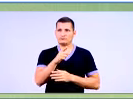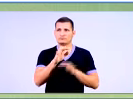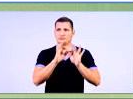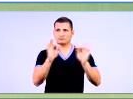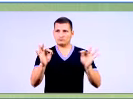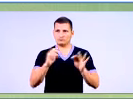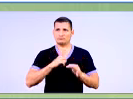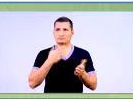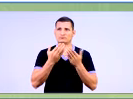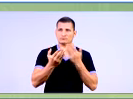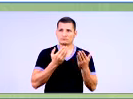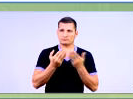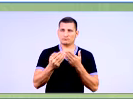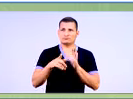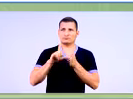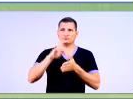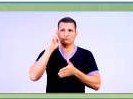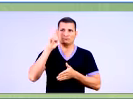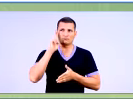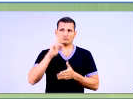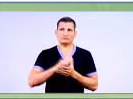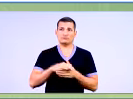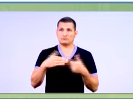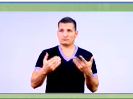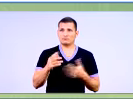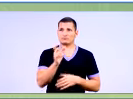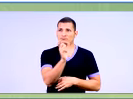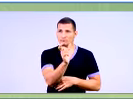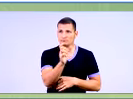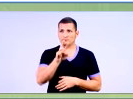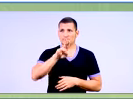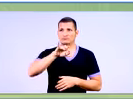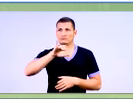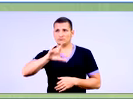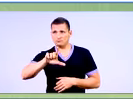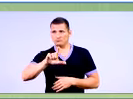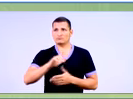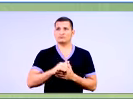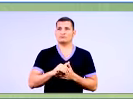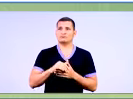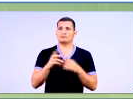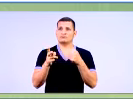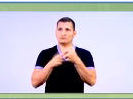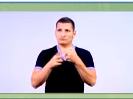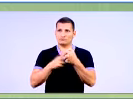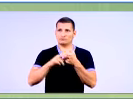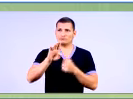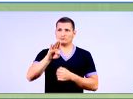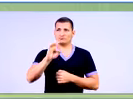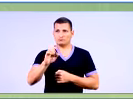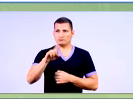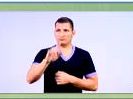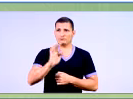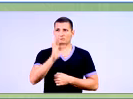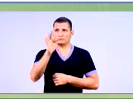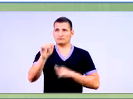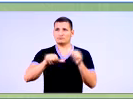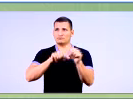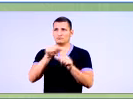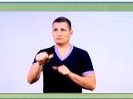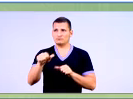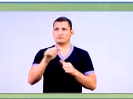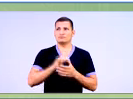nosso diálogo. Então, esse will faz com que o verbo be fique no futuro. Será,